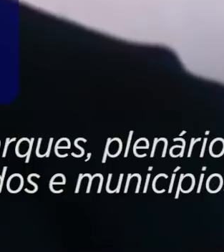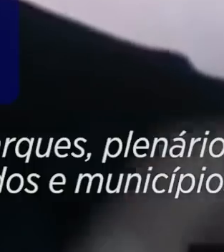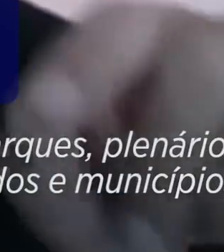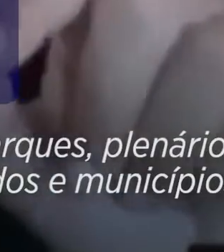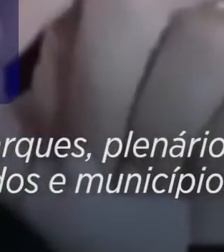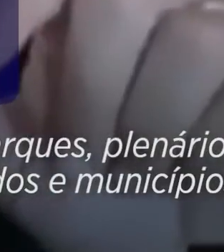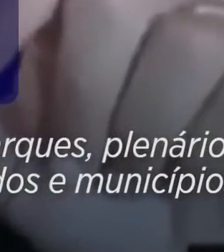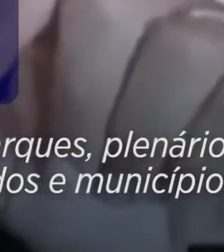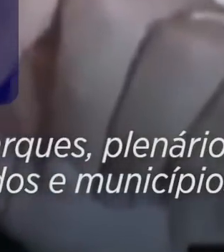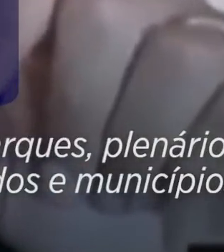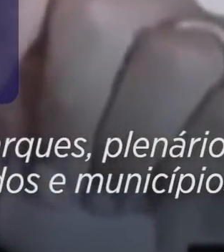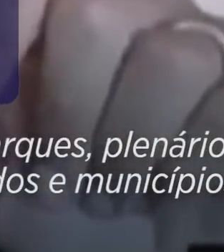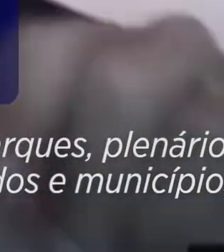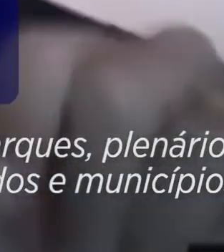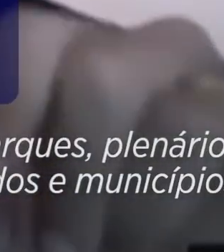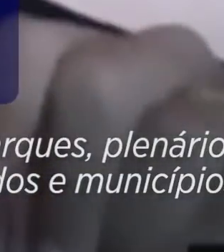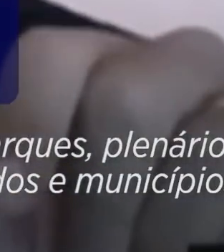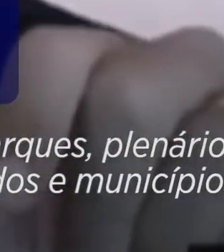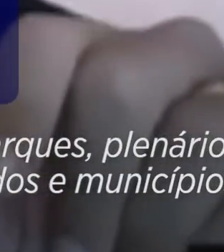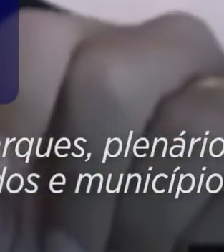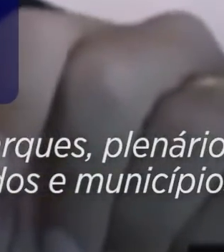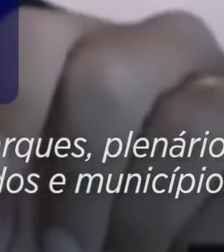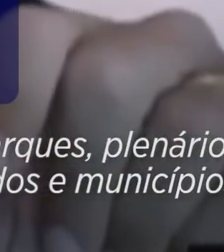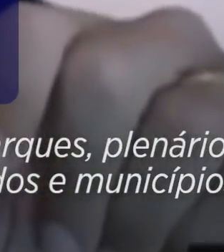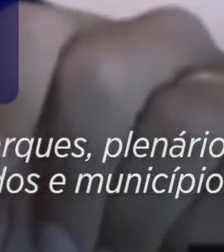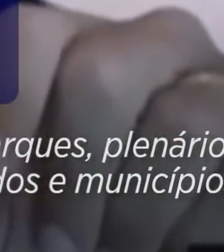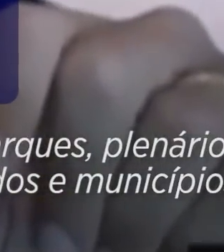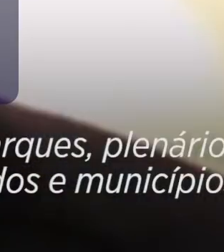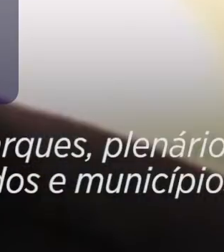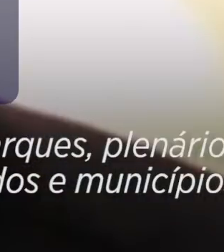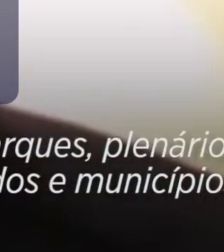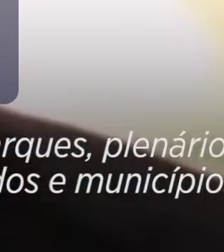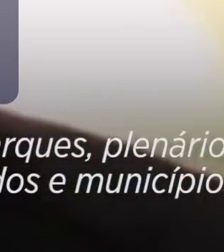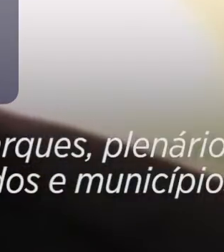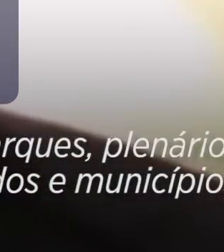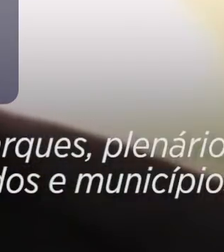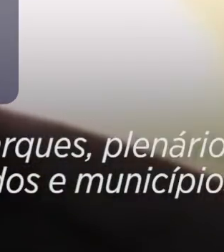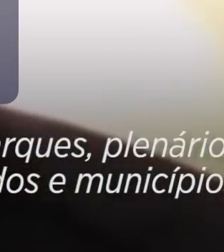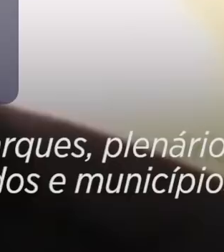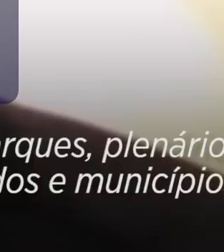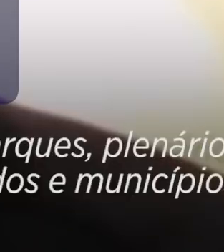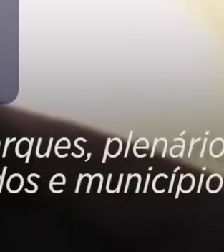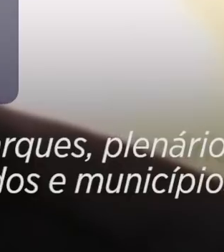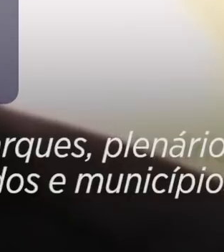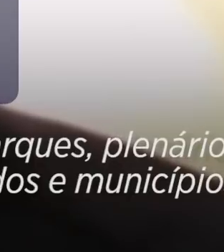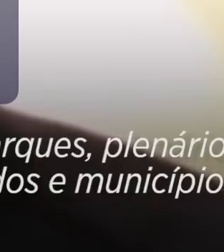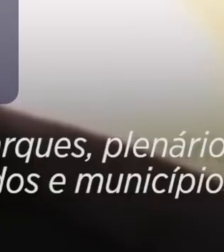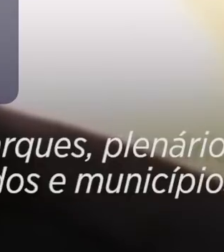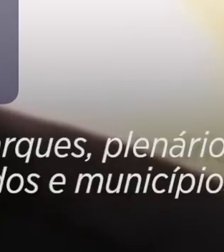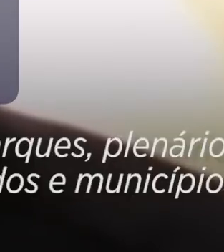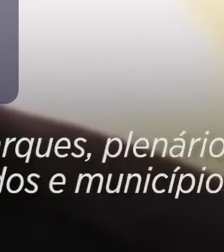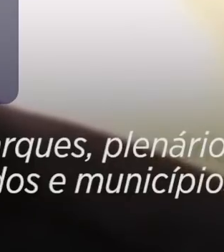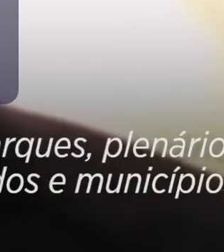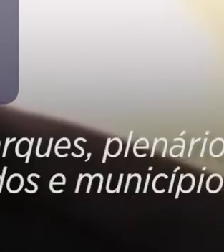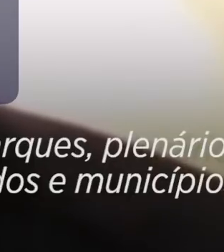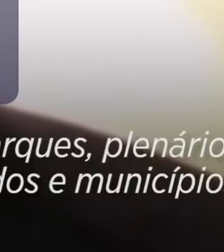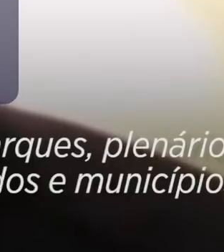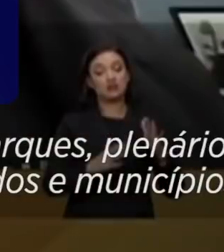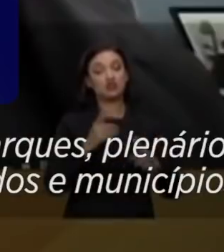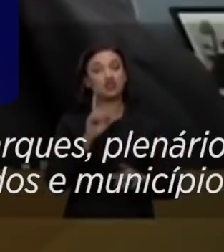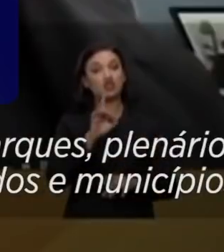medidas restritivas para conter o avanço do novo coronavírus, a pedido de uma associação de juristas